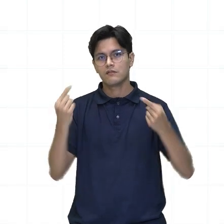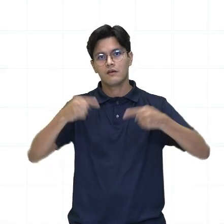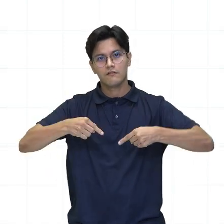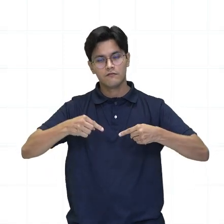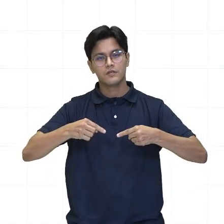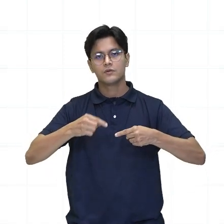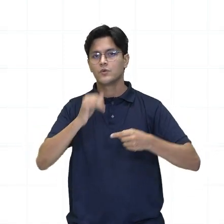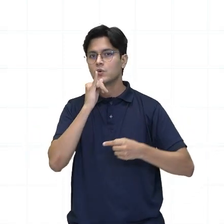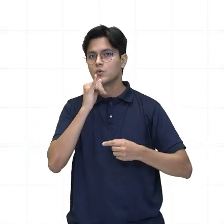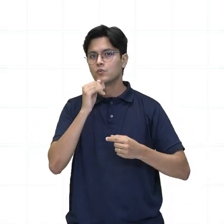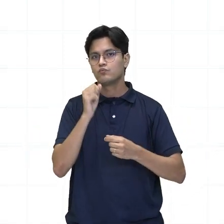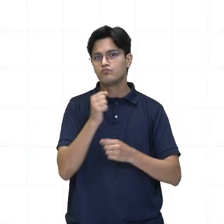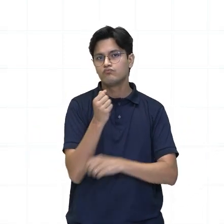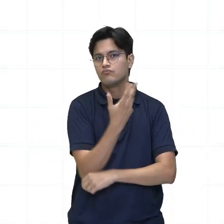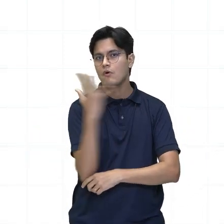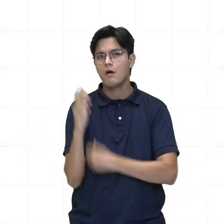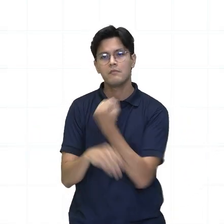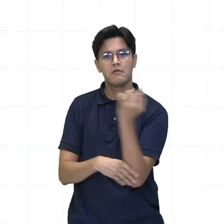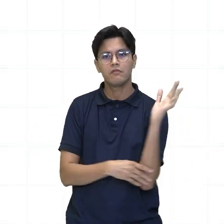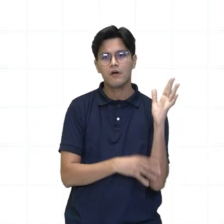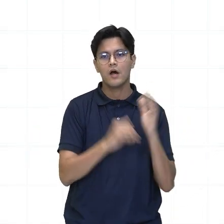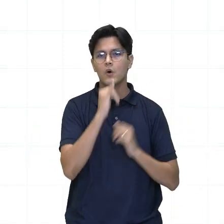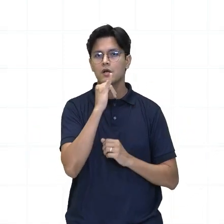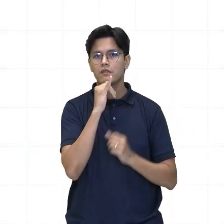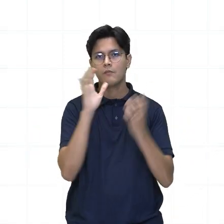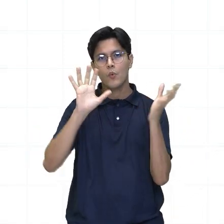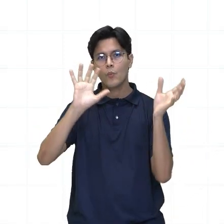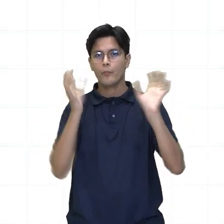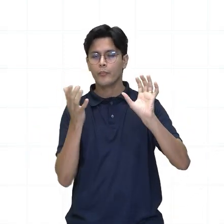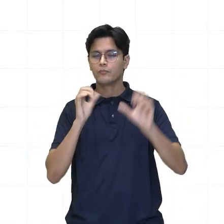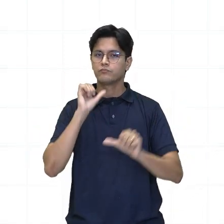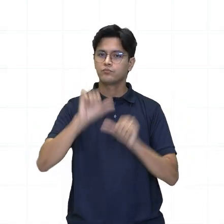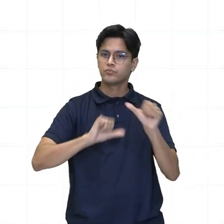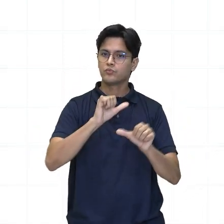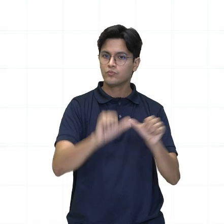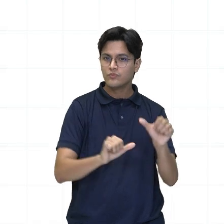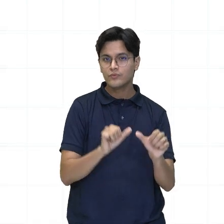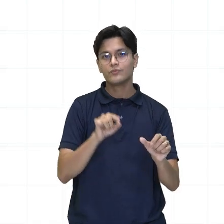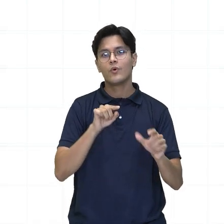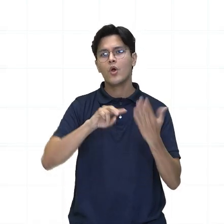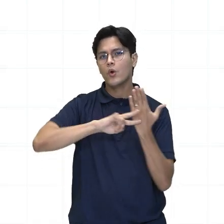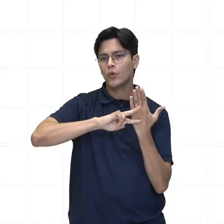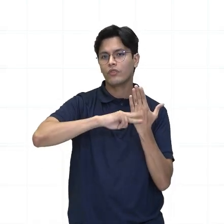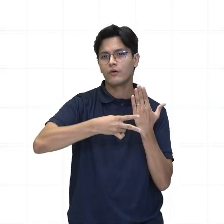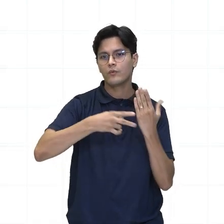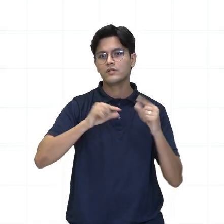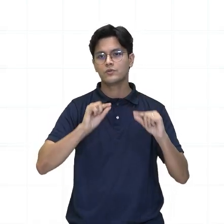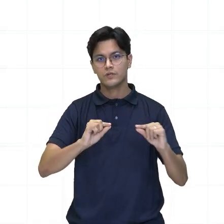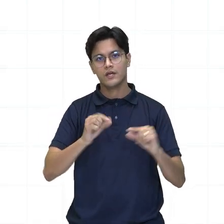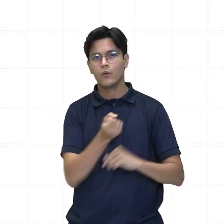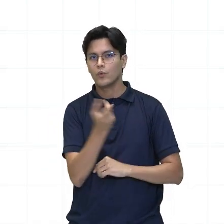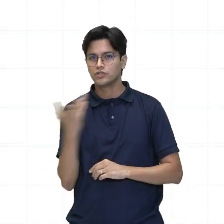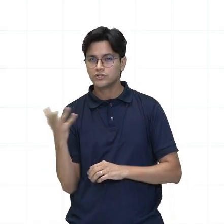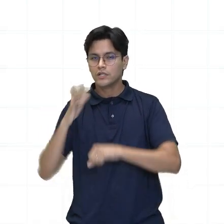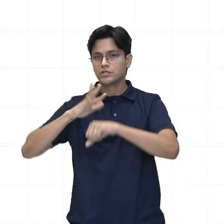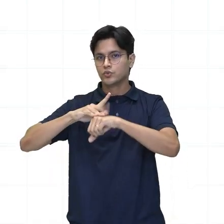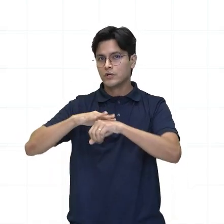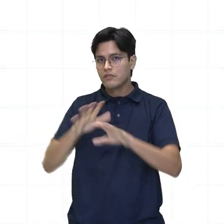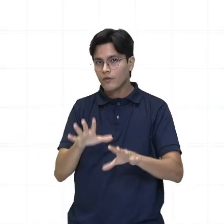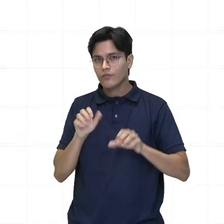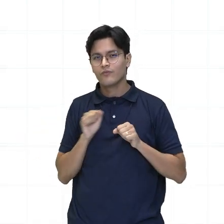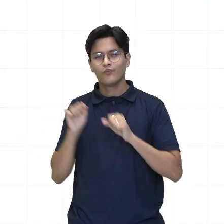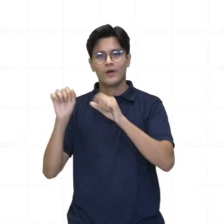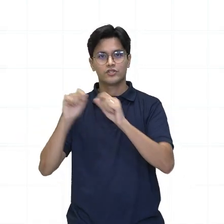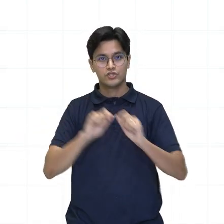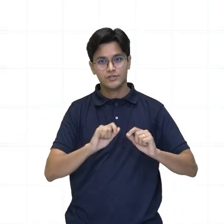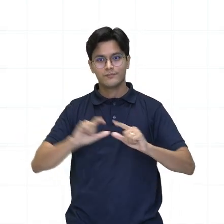estão tendo um impacto significativo sobre a transmissão das doenças nos últimos anos. Algumas doenças estão